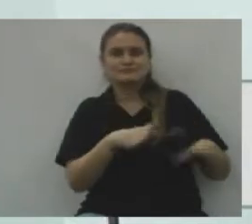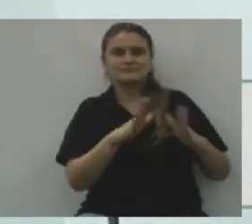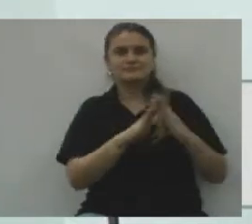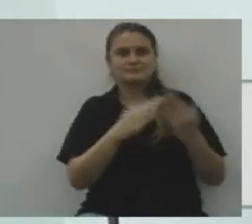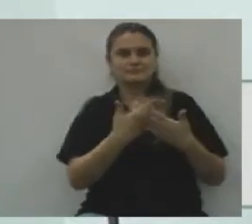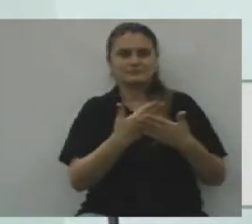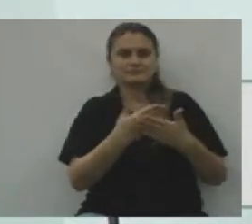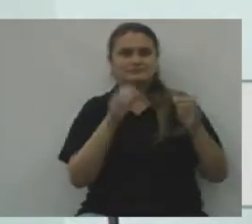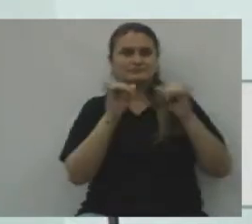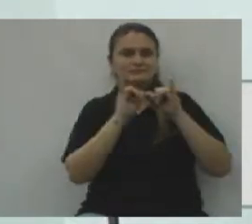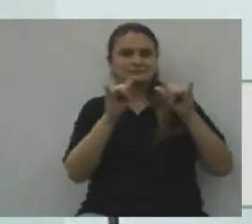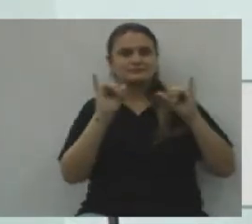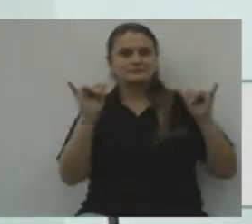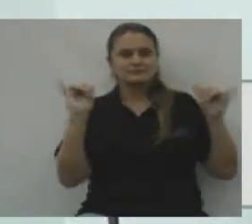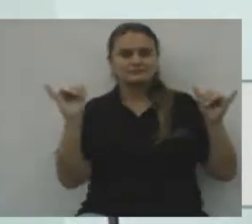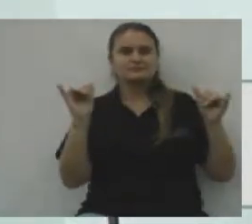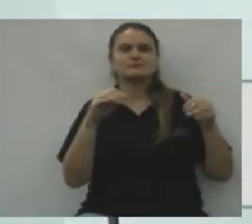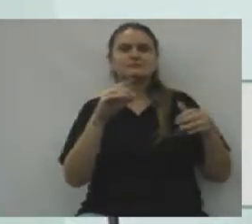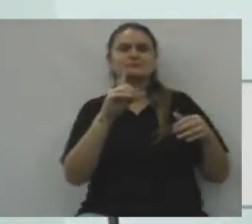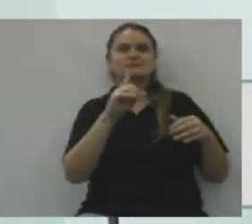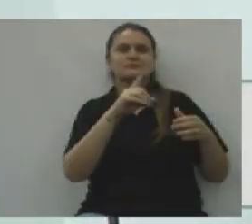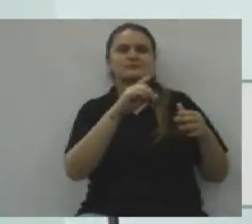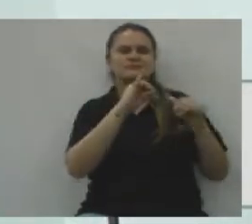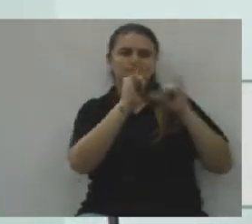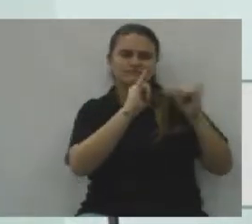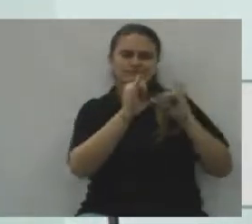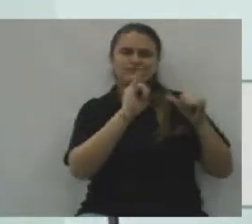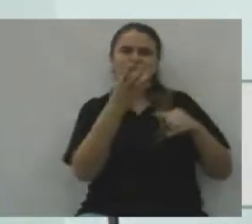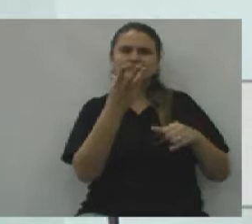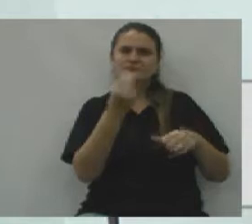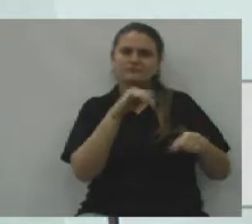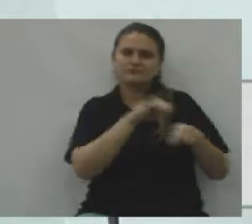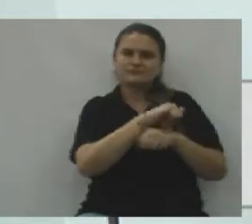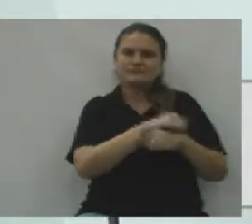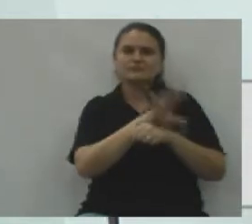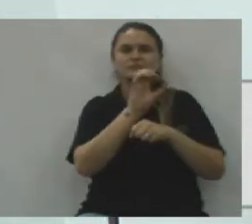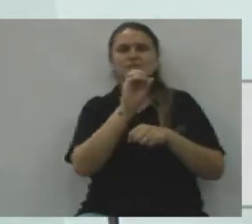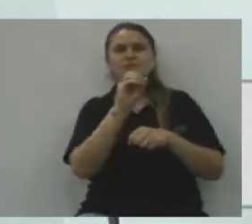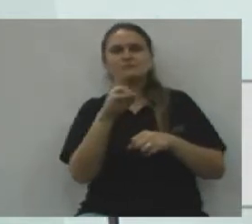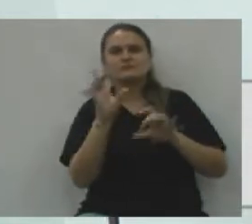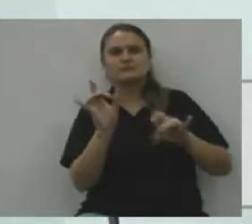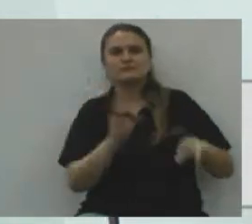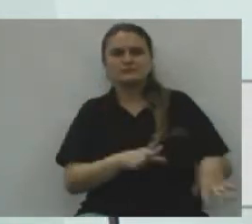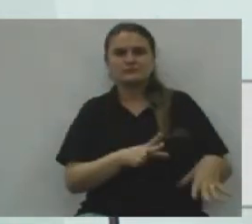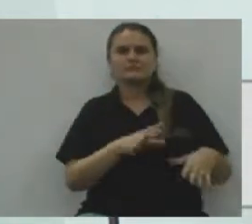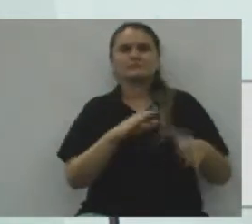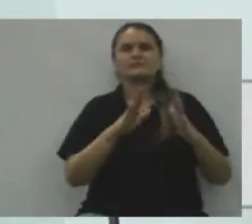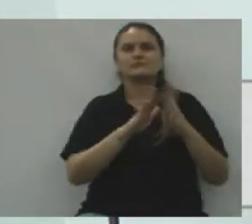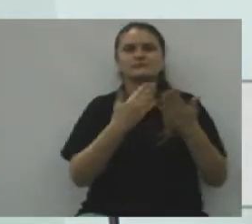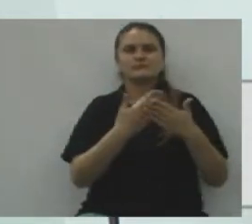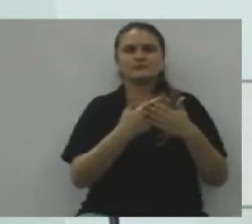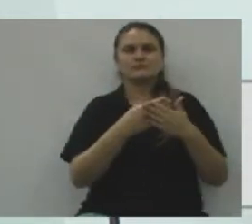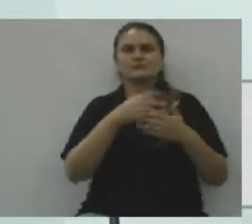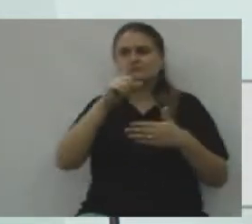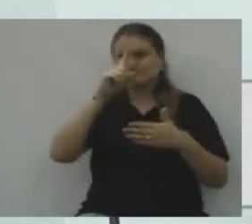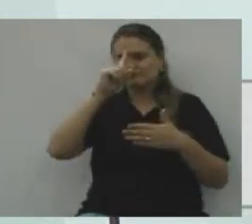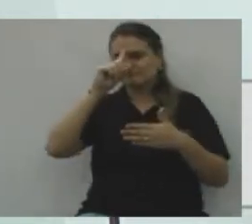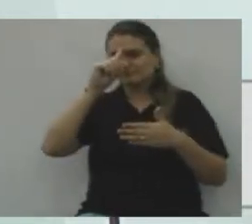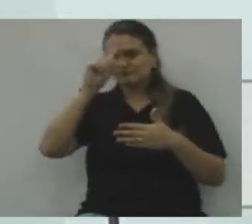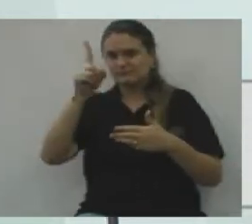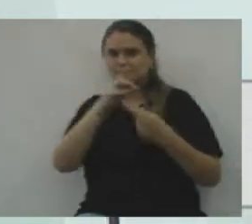são encaminhados, essa situação de abandono, de excesso de faltas, de evasão escolar é encaminhada à chefia,